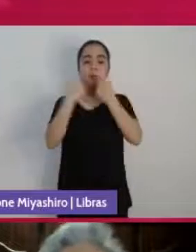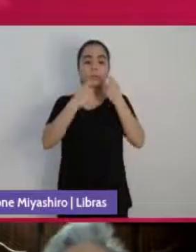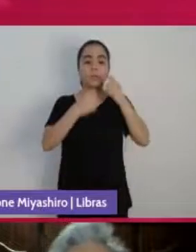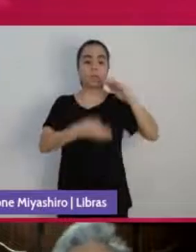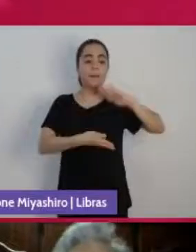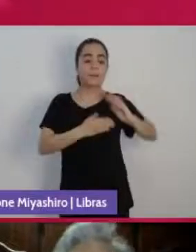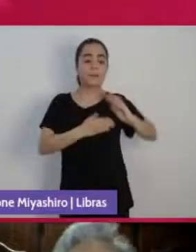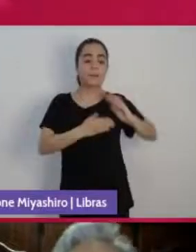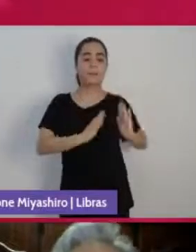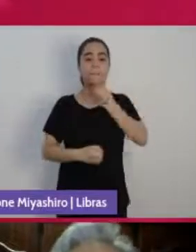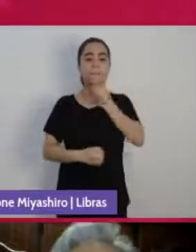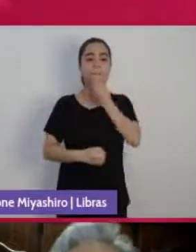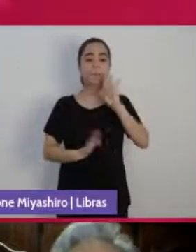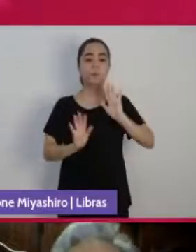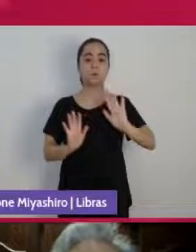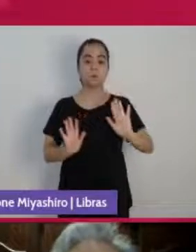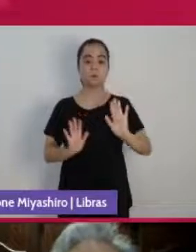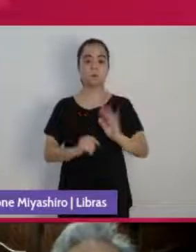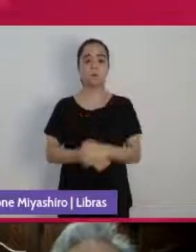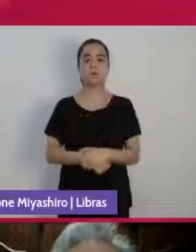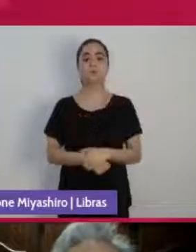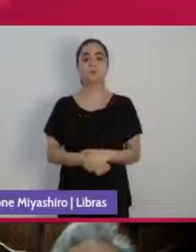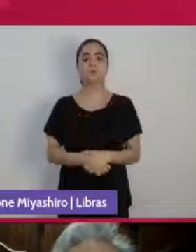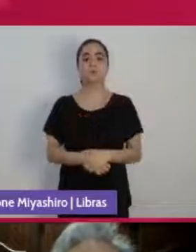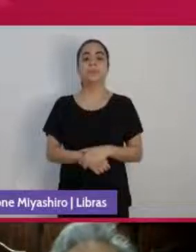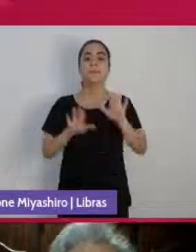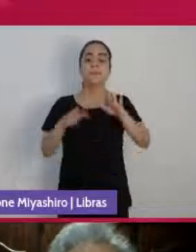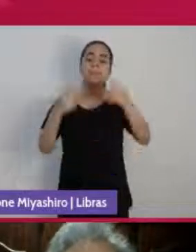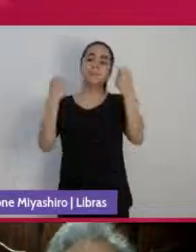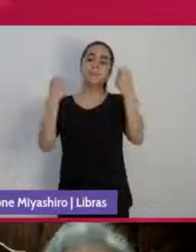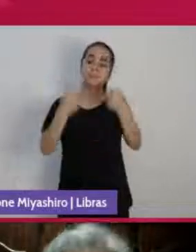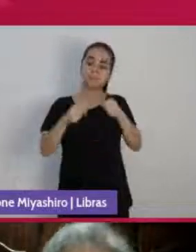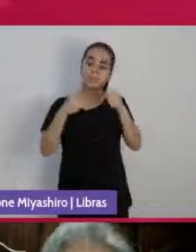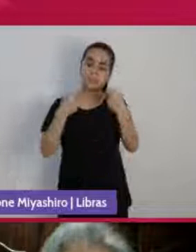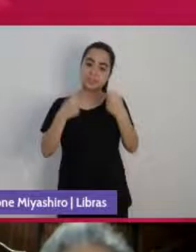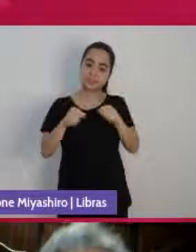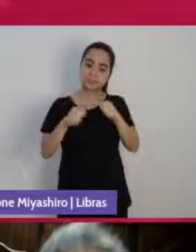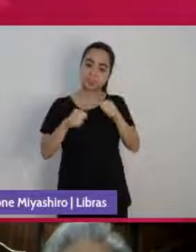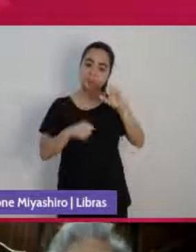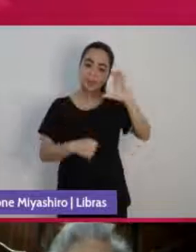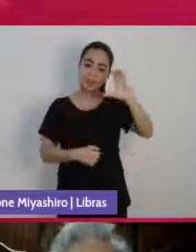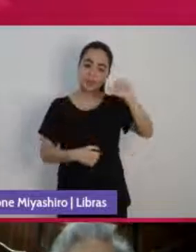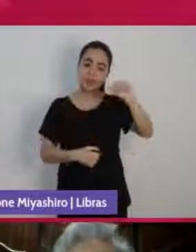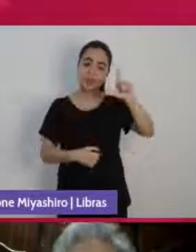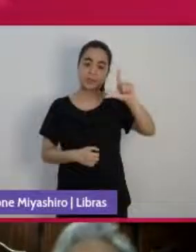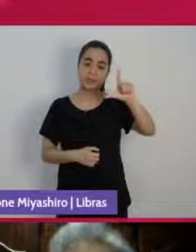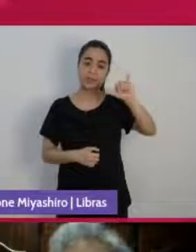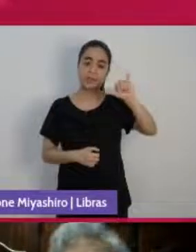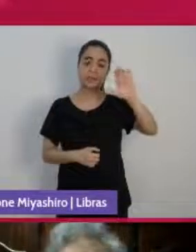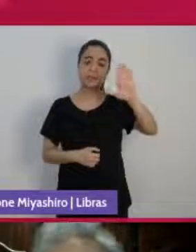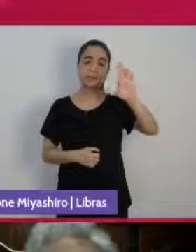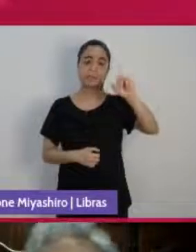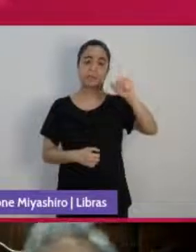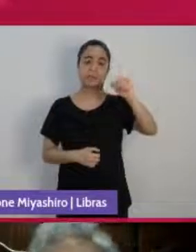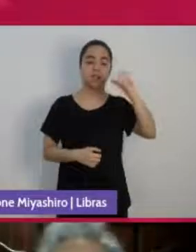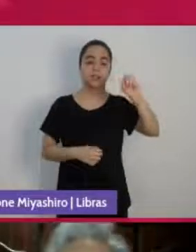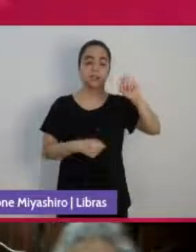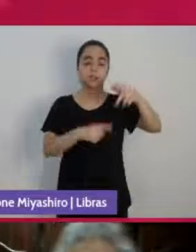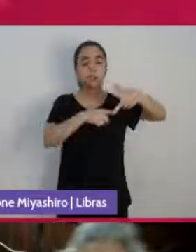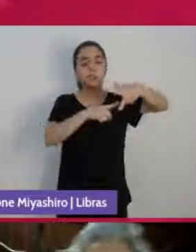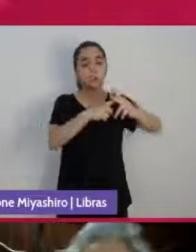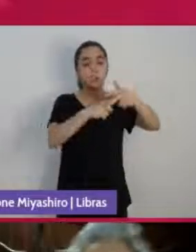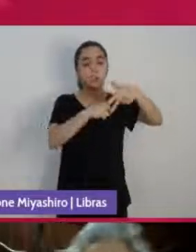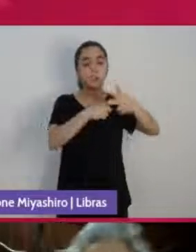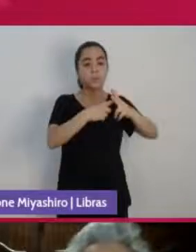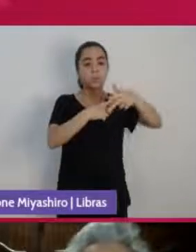posicionamento. Lógico que requer uma boa calibração do equipamento, então tem que estar calibrado. Se